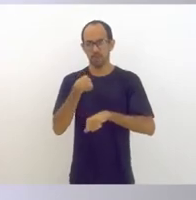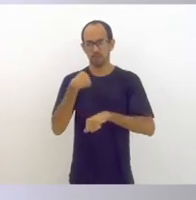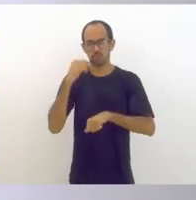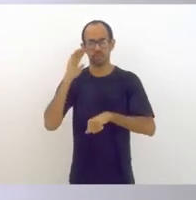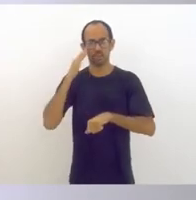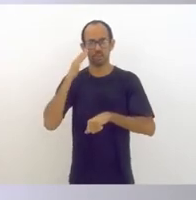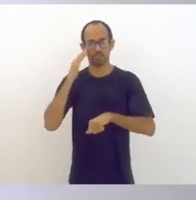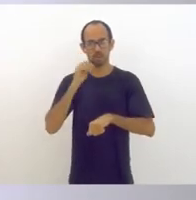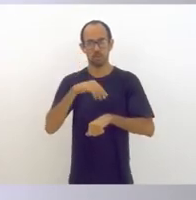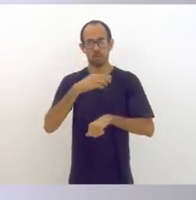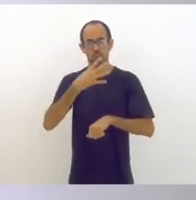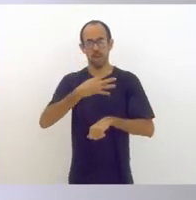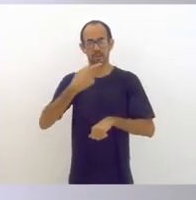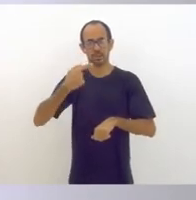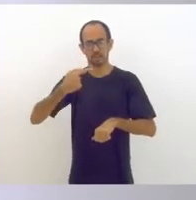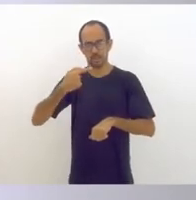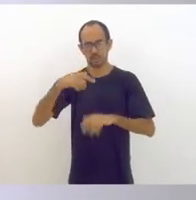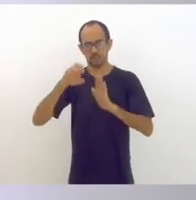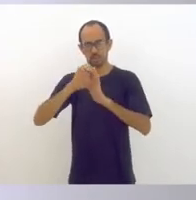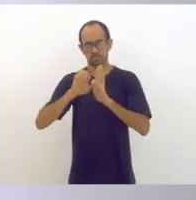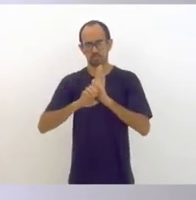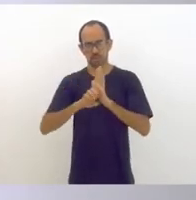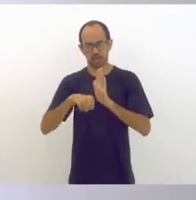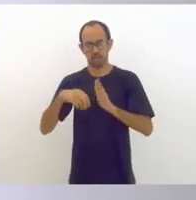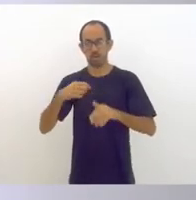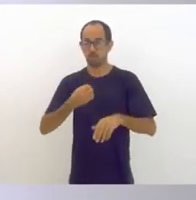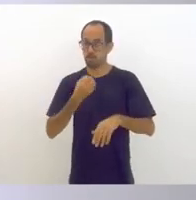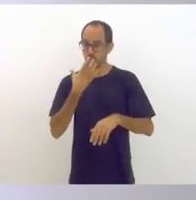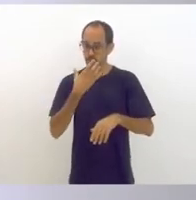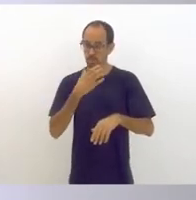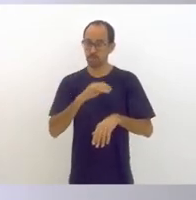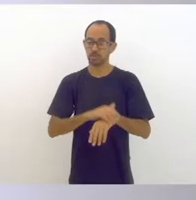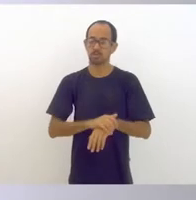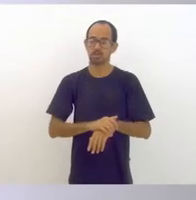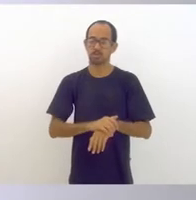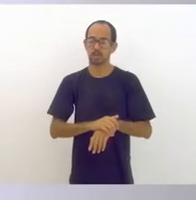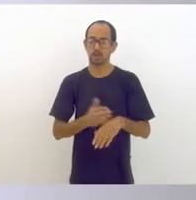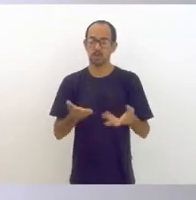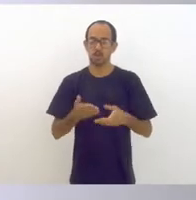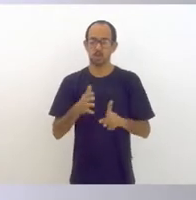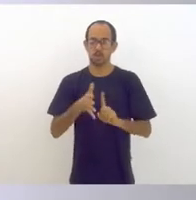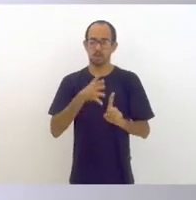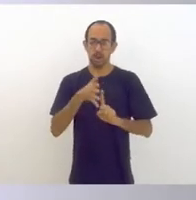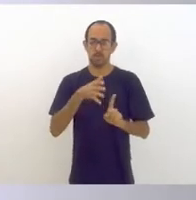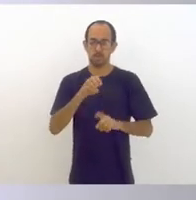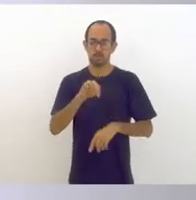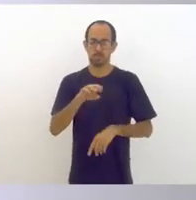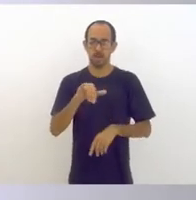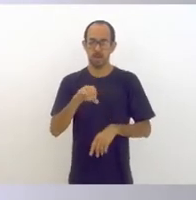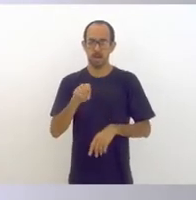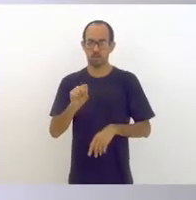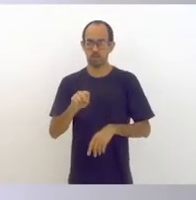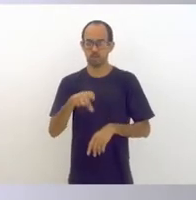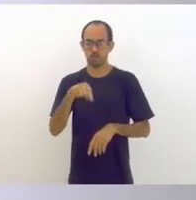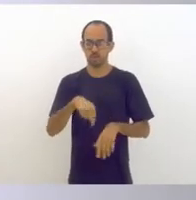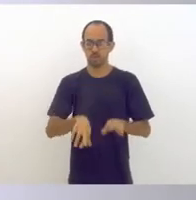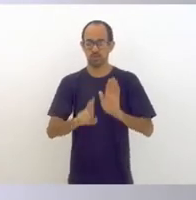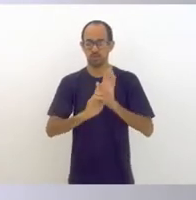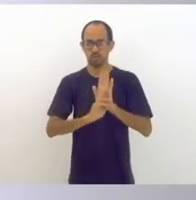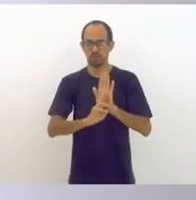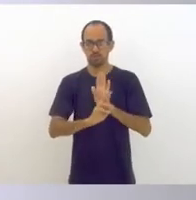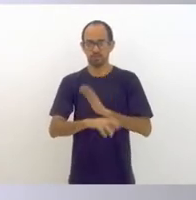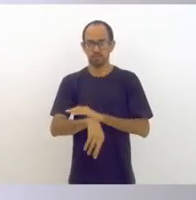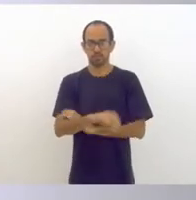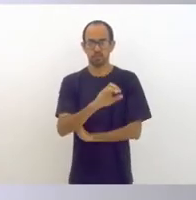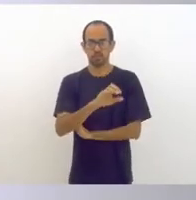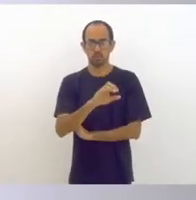4 e 7... são positivas e fazem sentido. Eu vou passar a palavra para o Marcos Arezzo, que é o representante do cluster